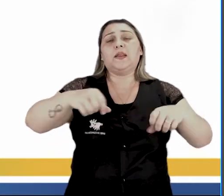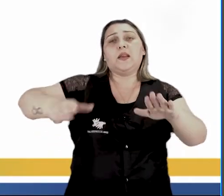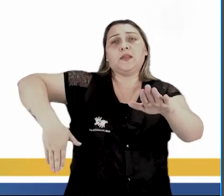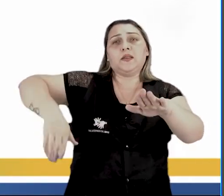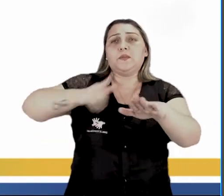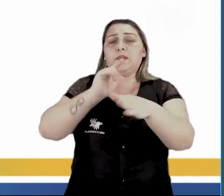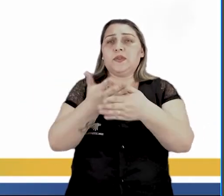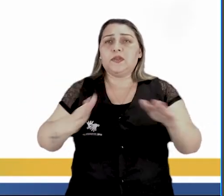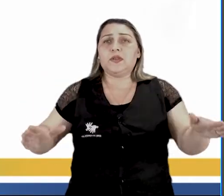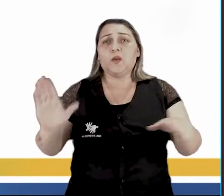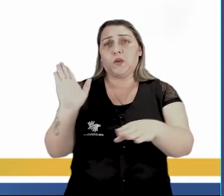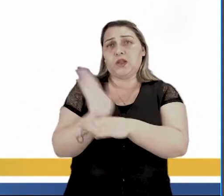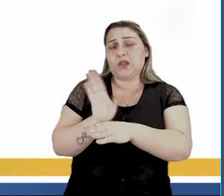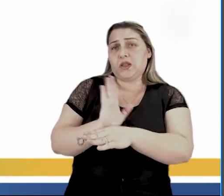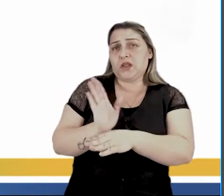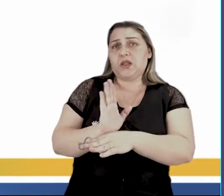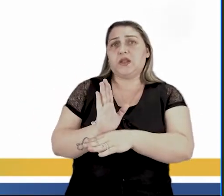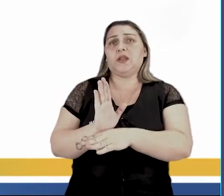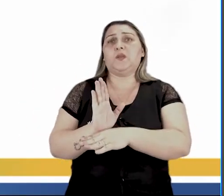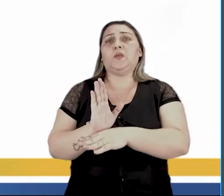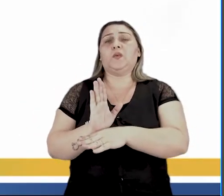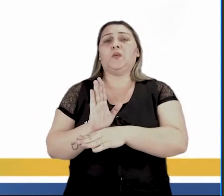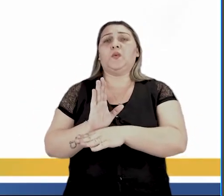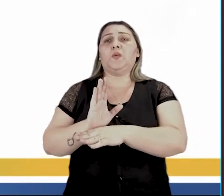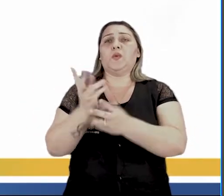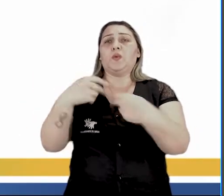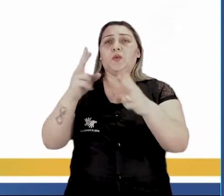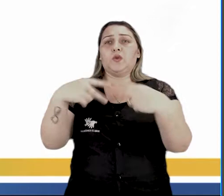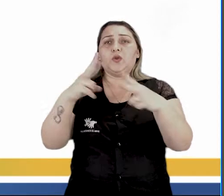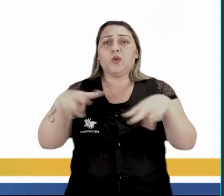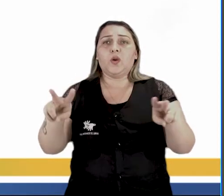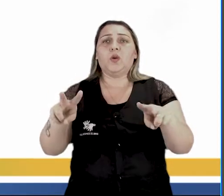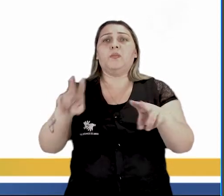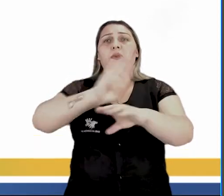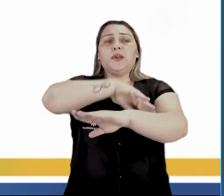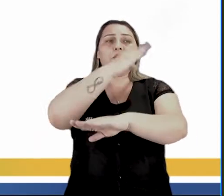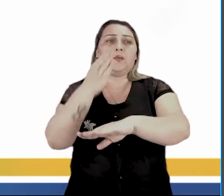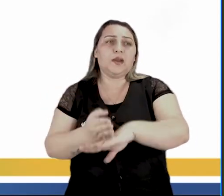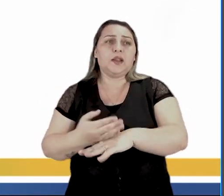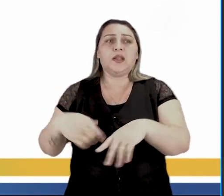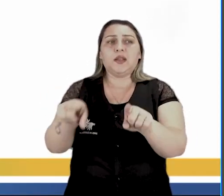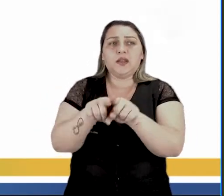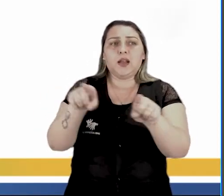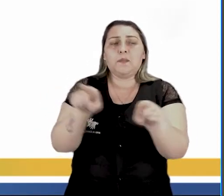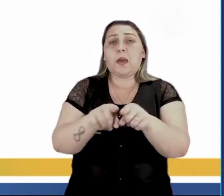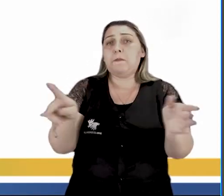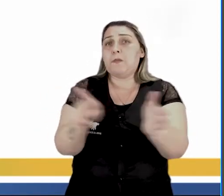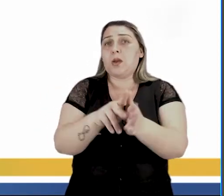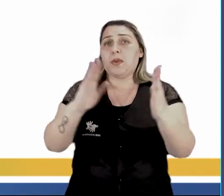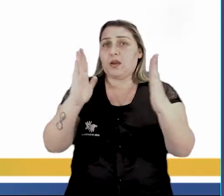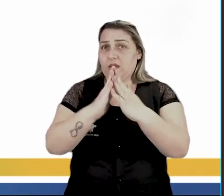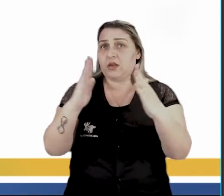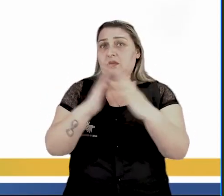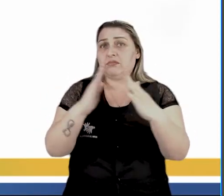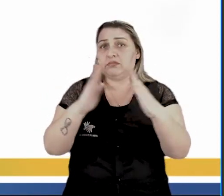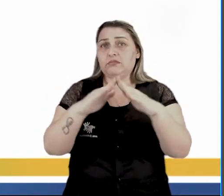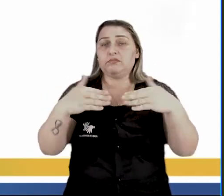piscinas, os cinemas, os clubes, o shopping, as quadras e até mesmo a sua própria